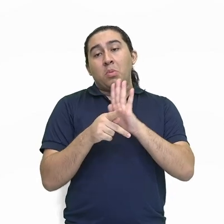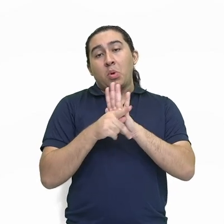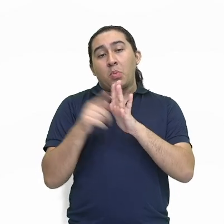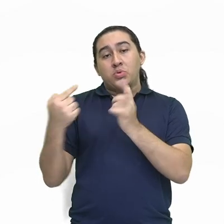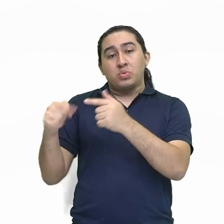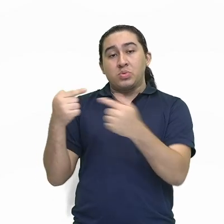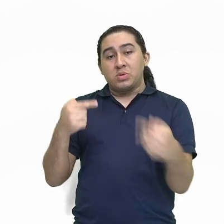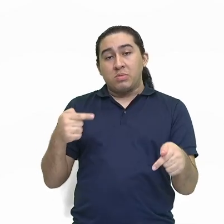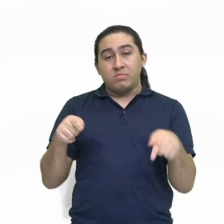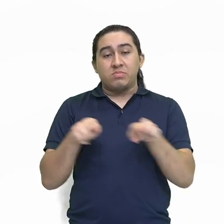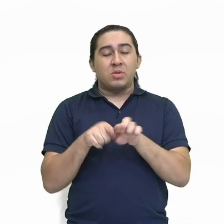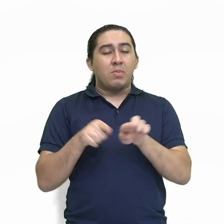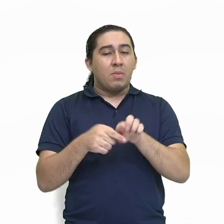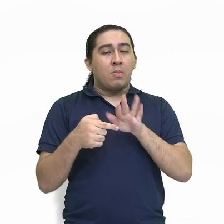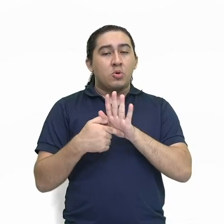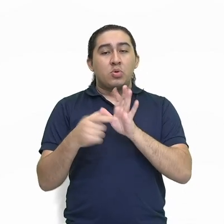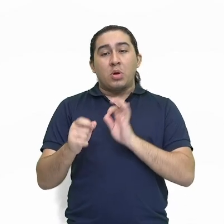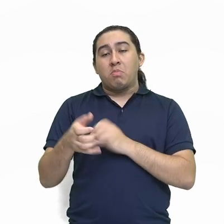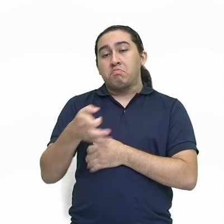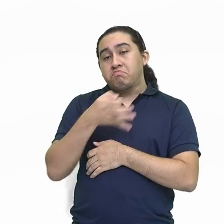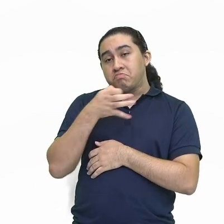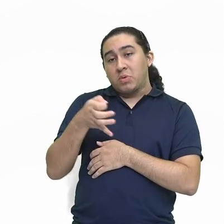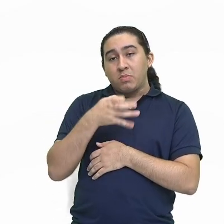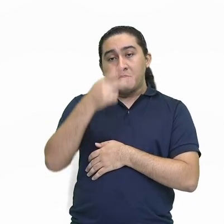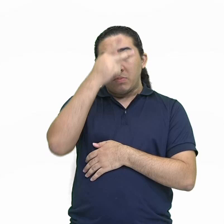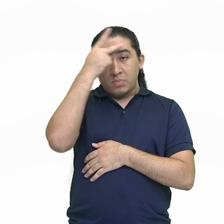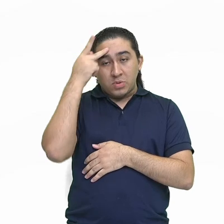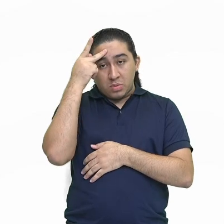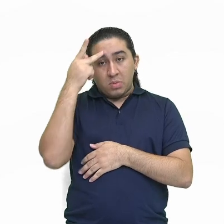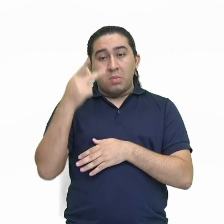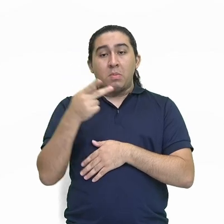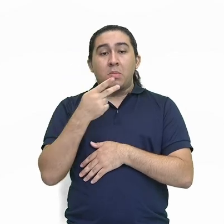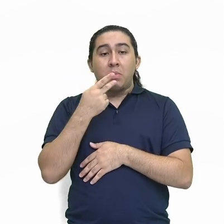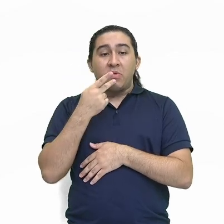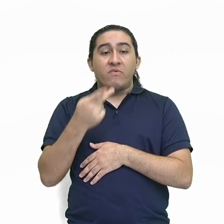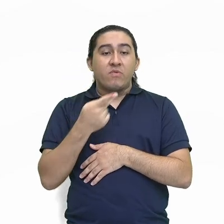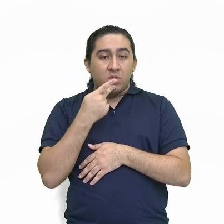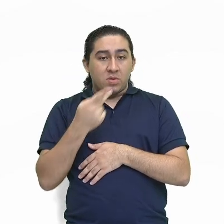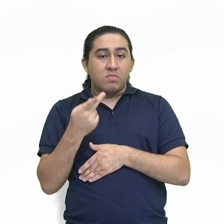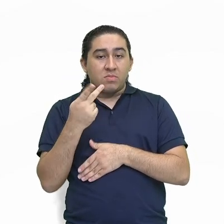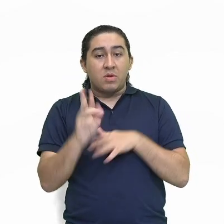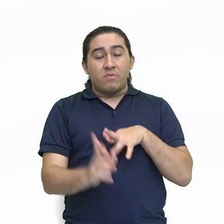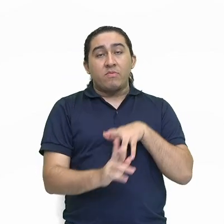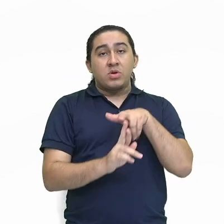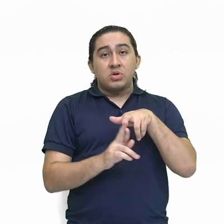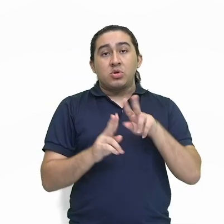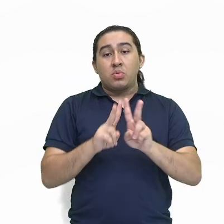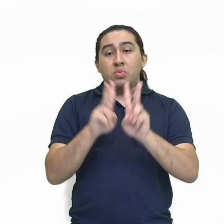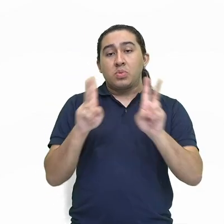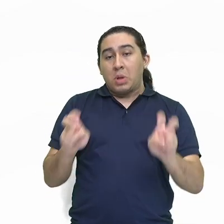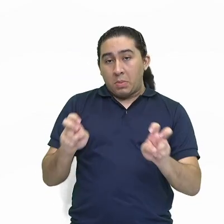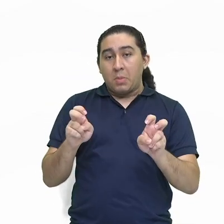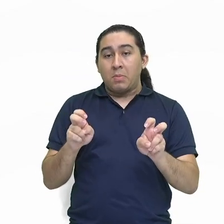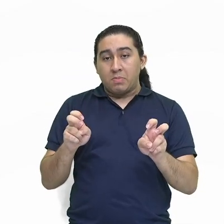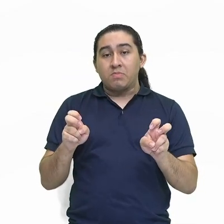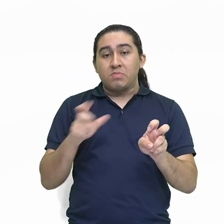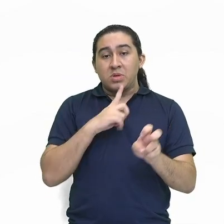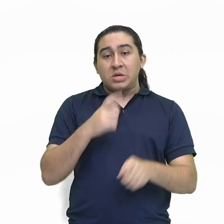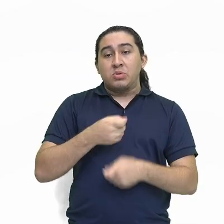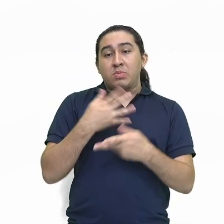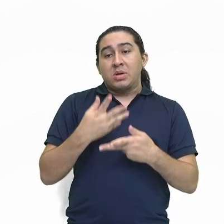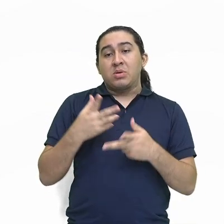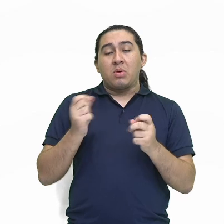marcadores discursivos que denotam o posicionamento do enunciador em relação ao tema que